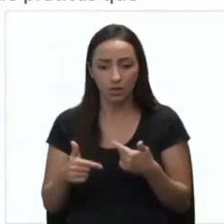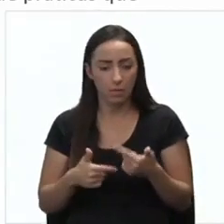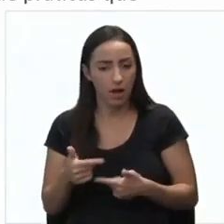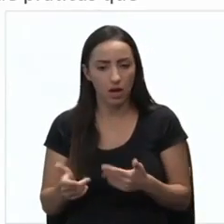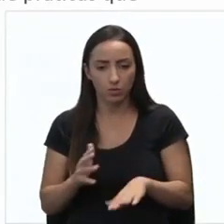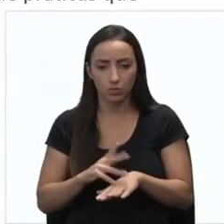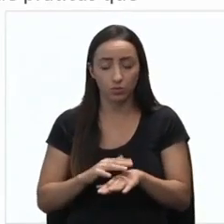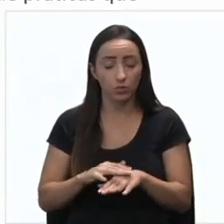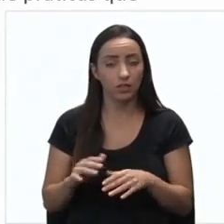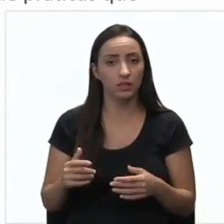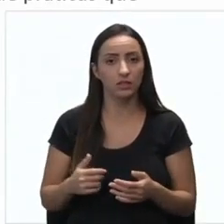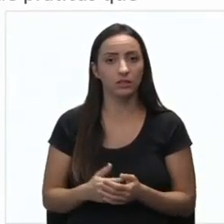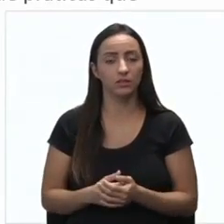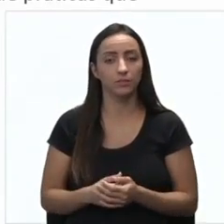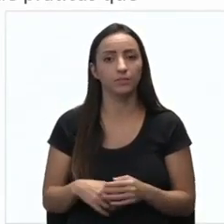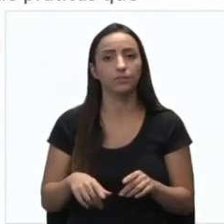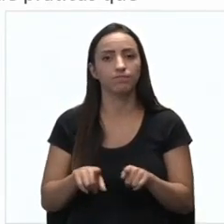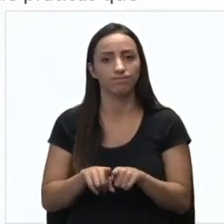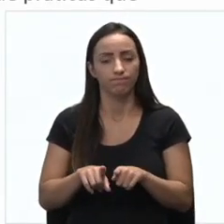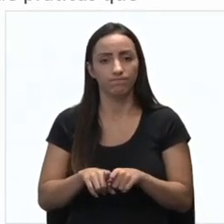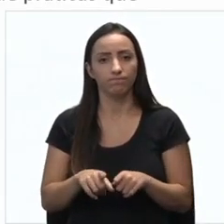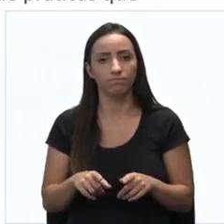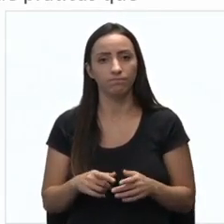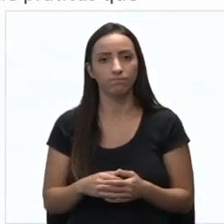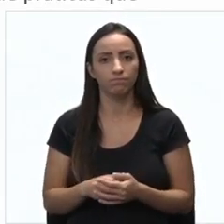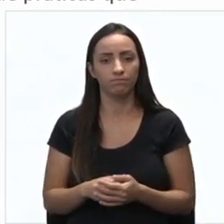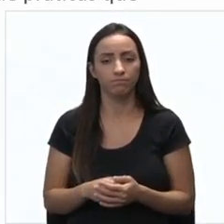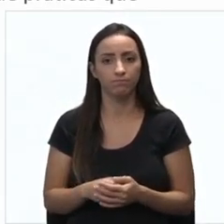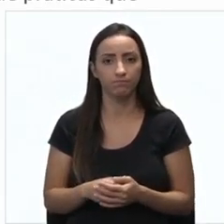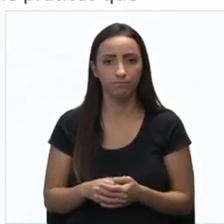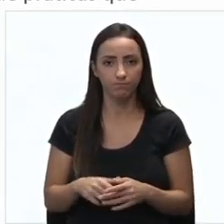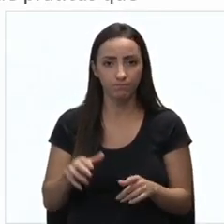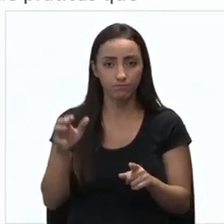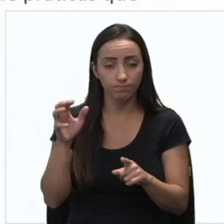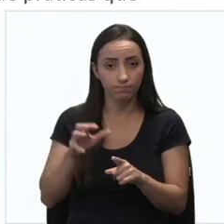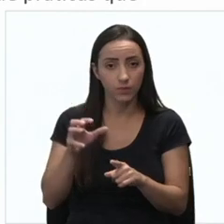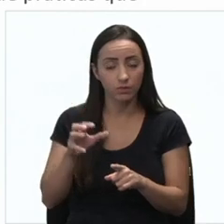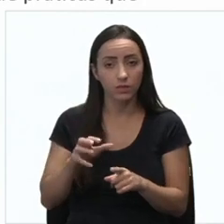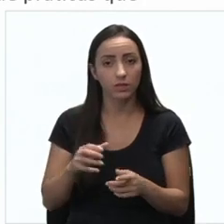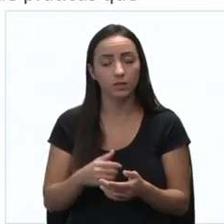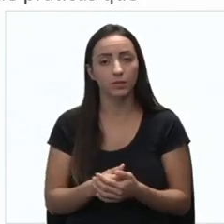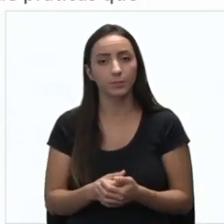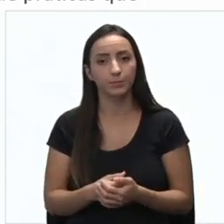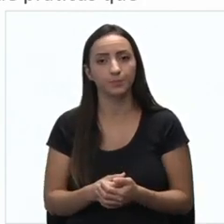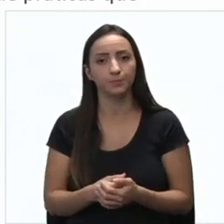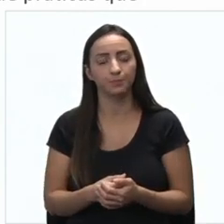doenças e agravos e as intervenções de classes sociais sobre o fator